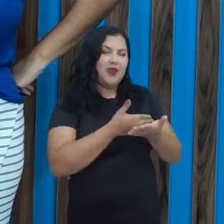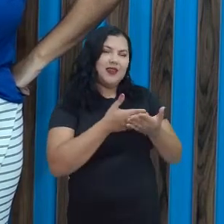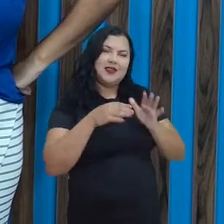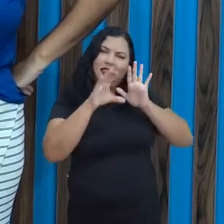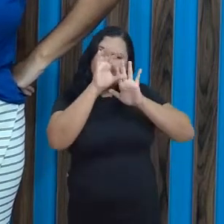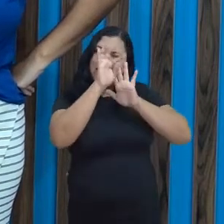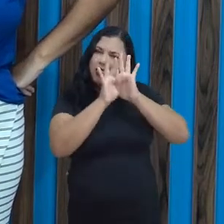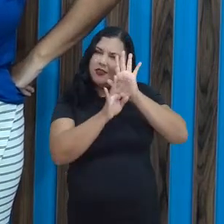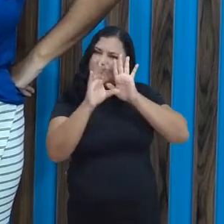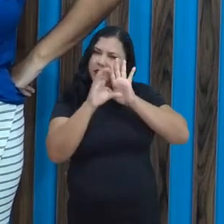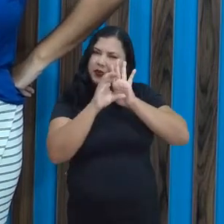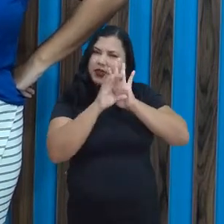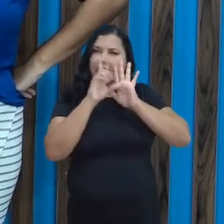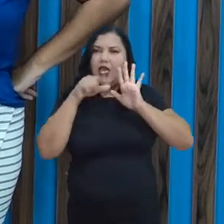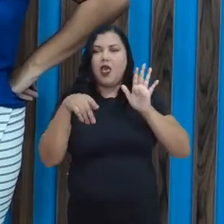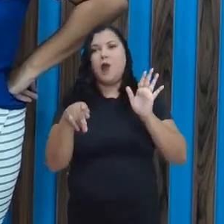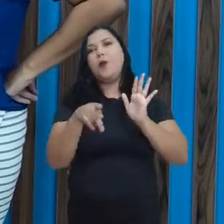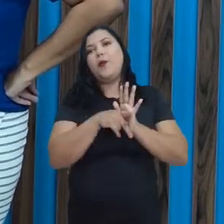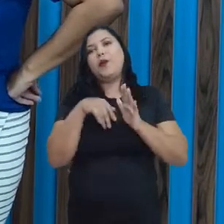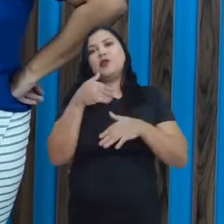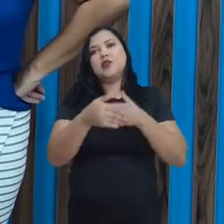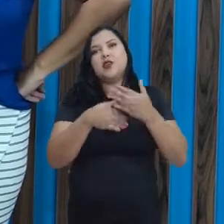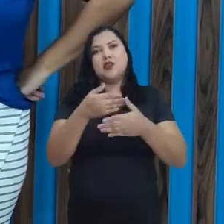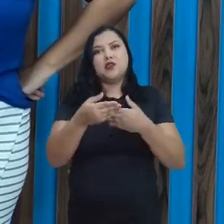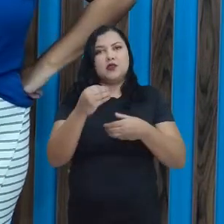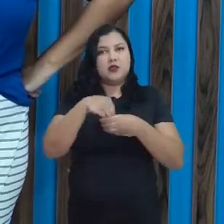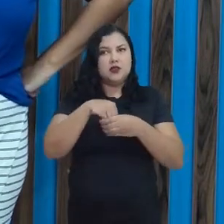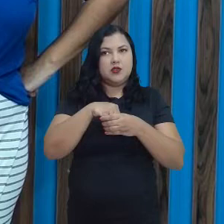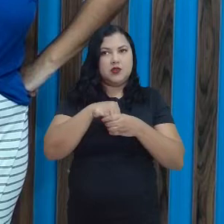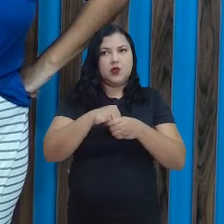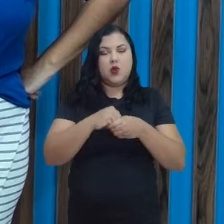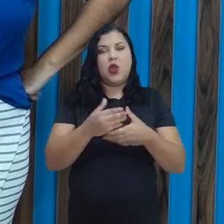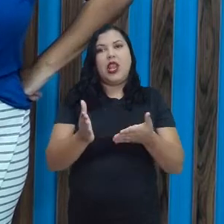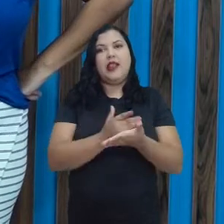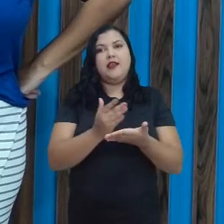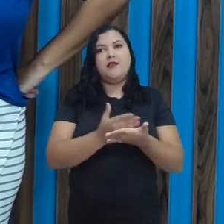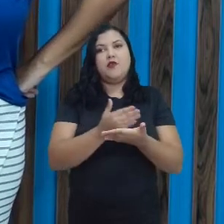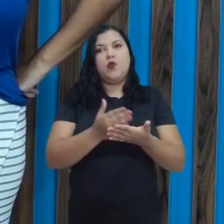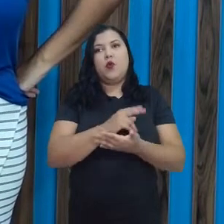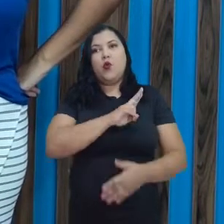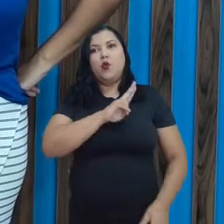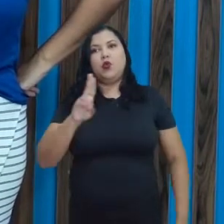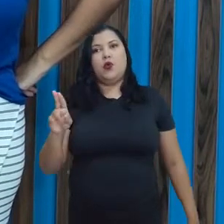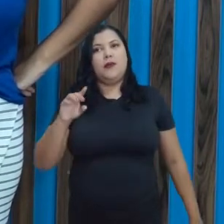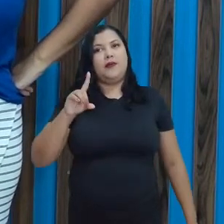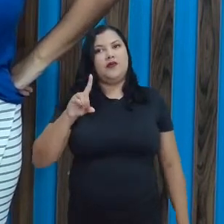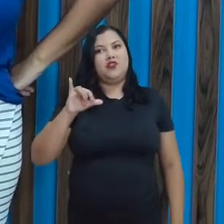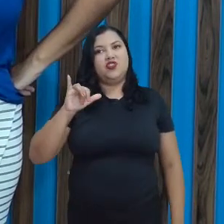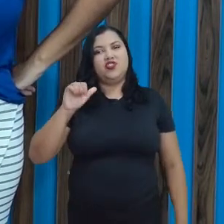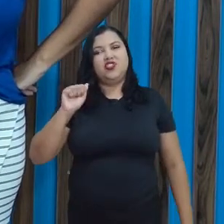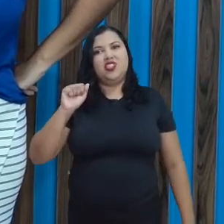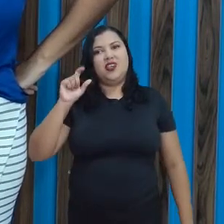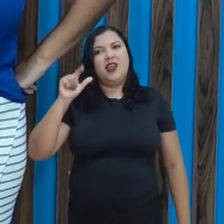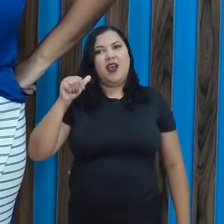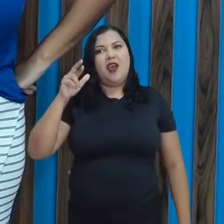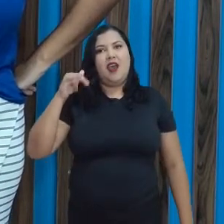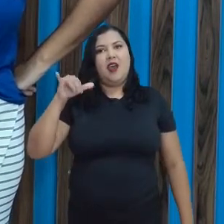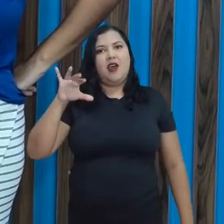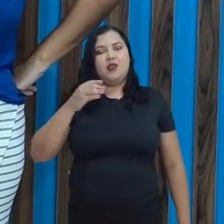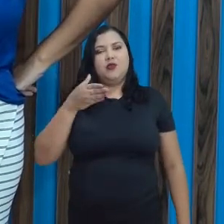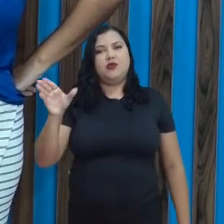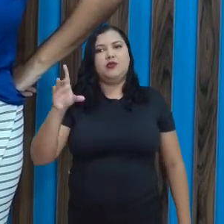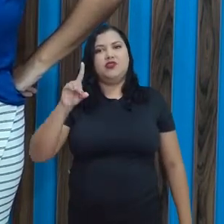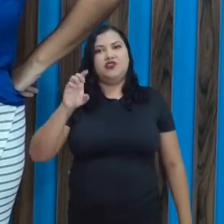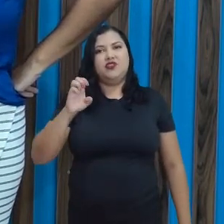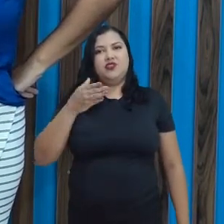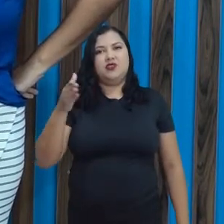li é de um texto. É um trecho de um livro, o Diário de Anne Frank. E eu pergunto para vocês